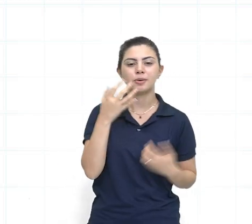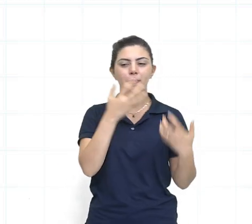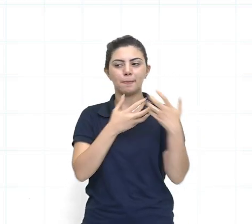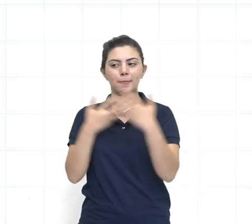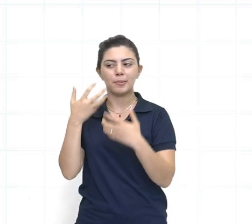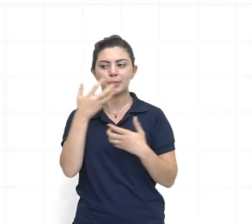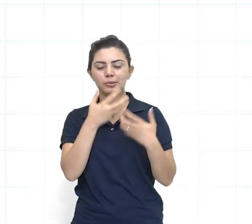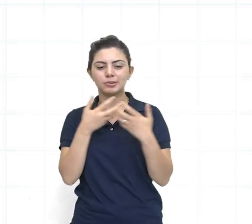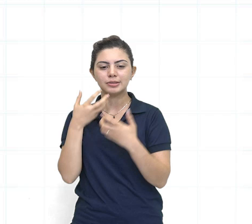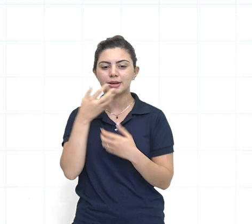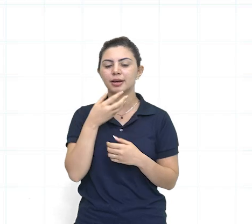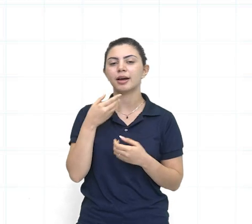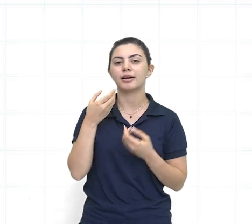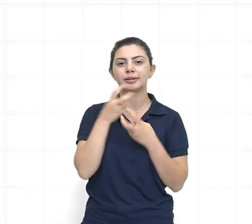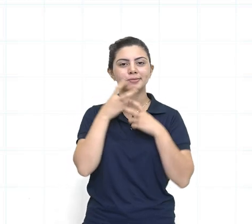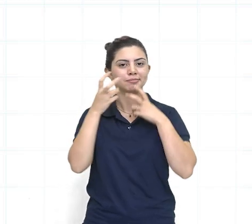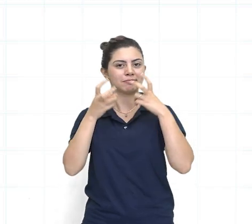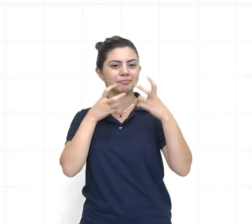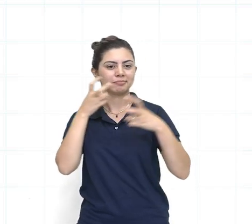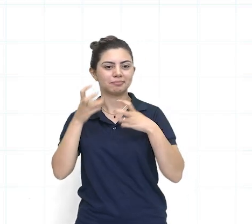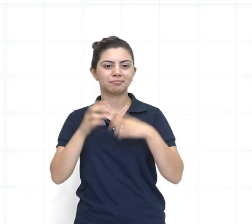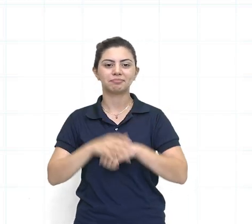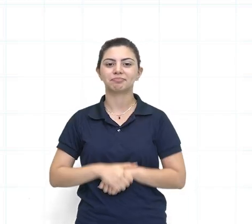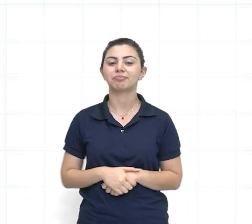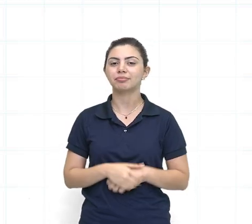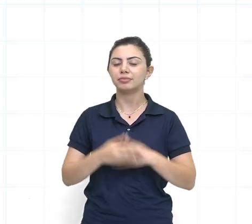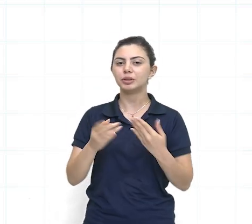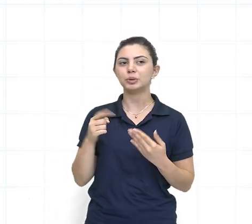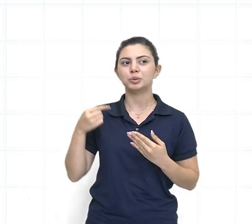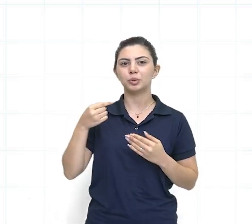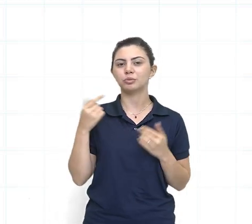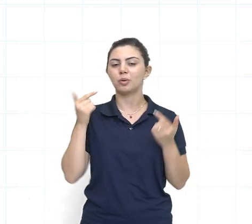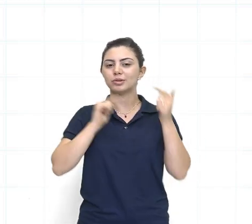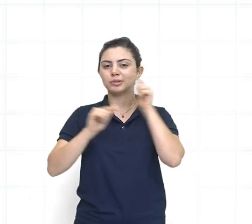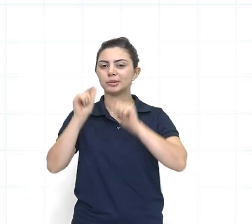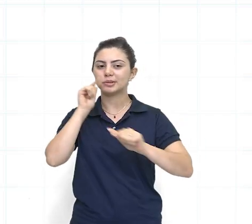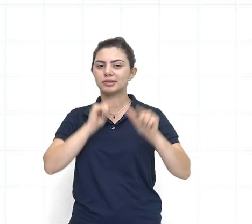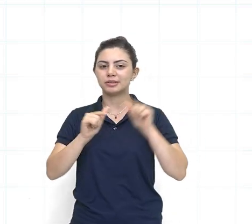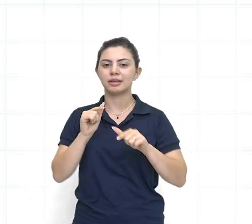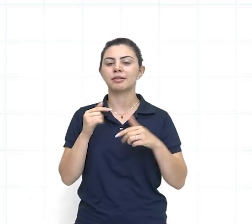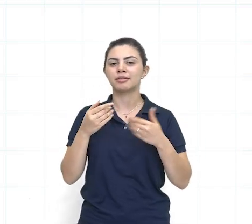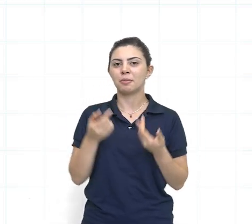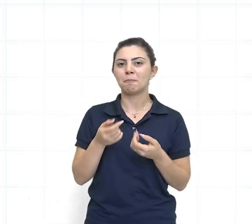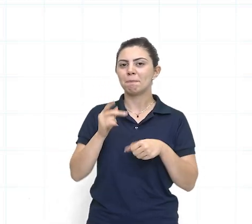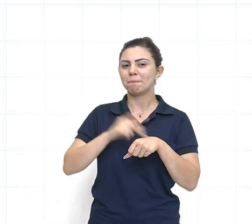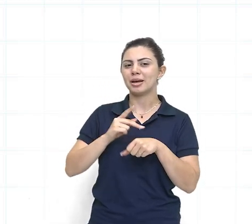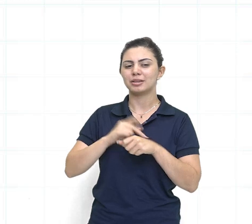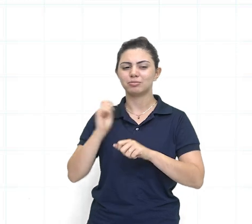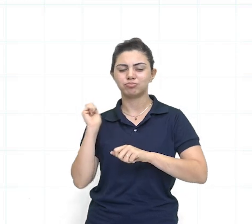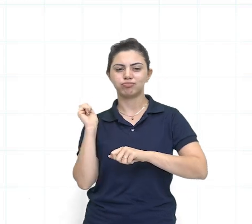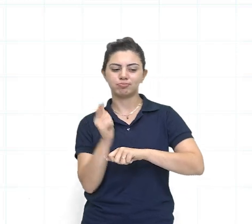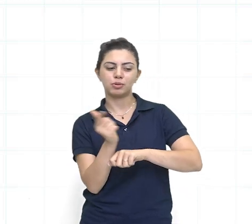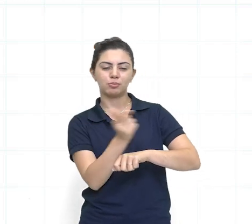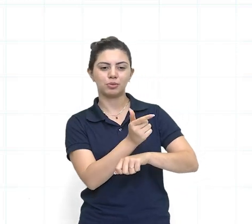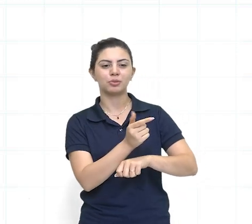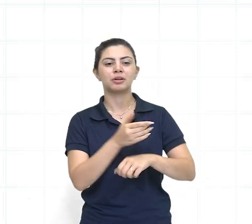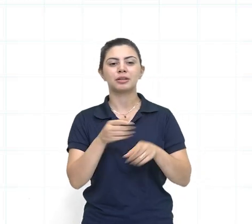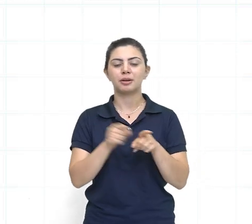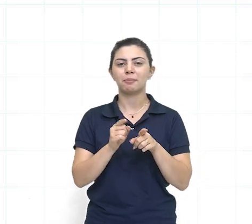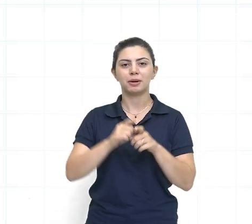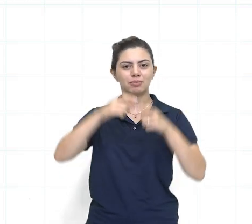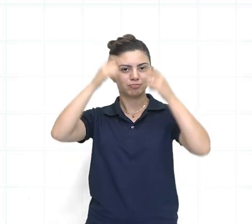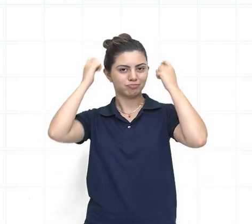Grito do Tarzan. Tirar a sorte no osso, jogar pedrinha no poço ou um cachecol no